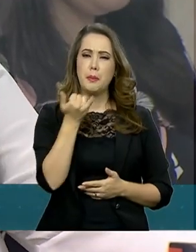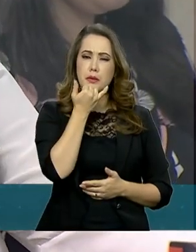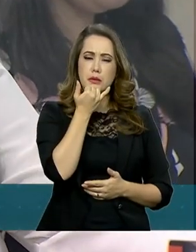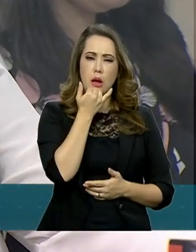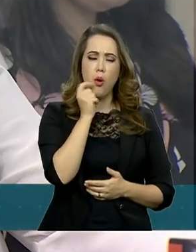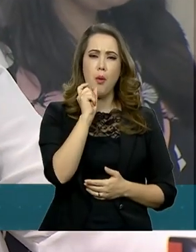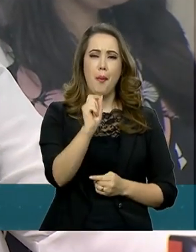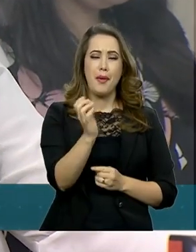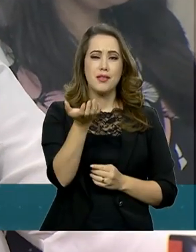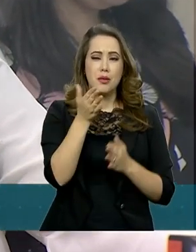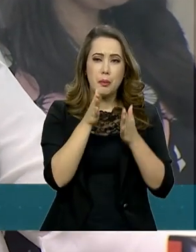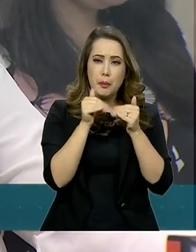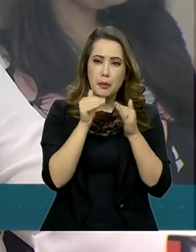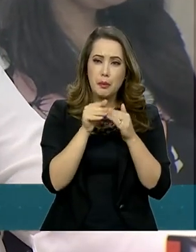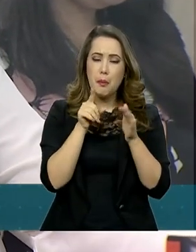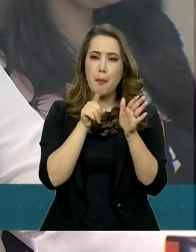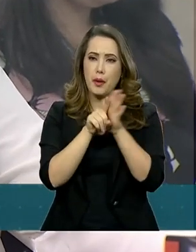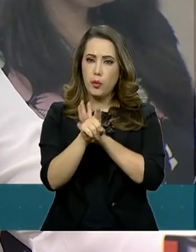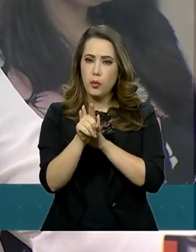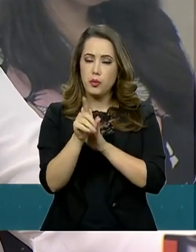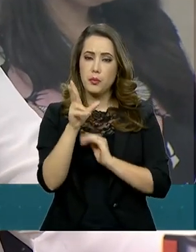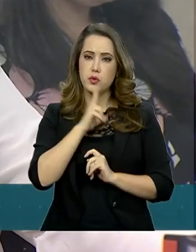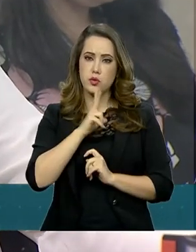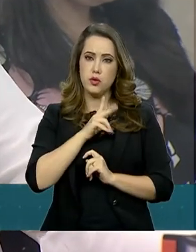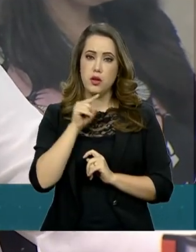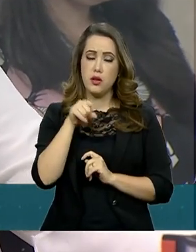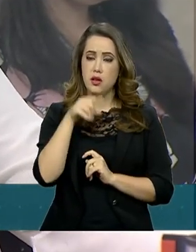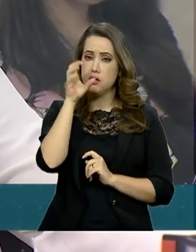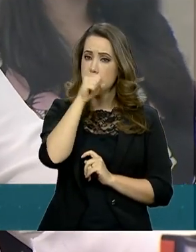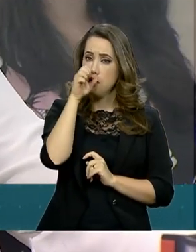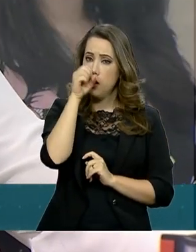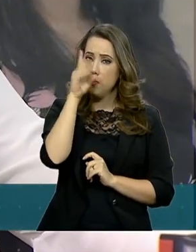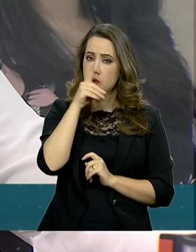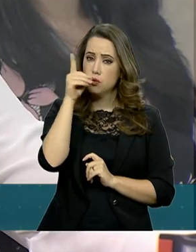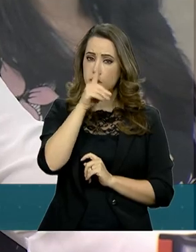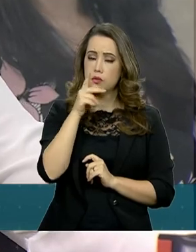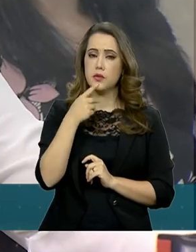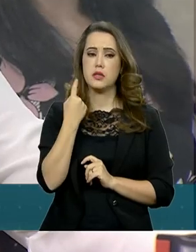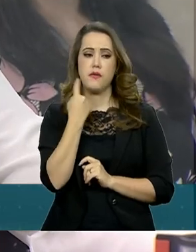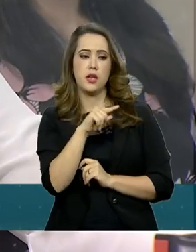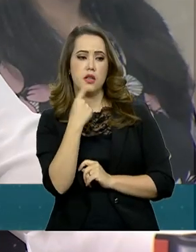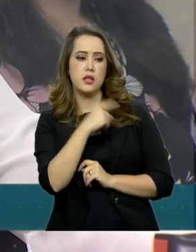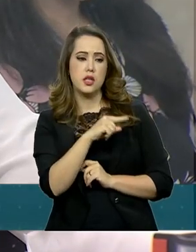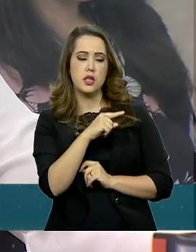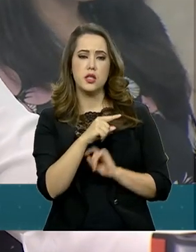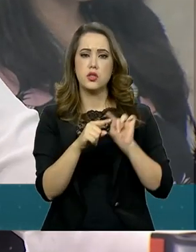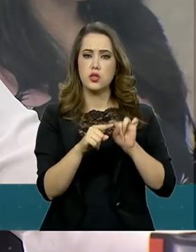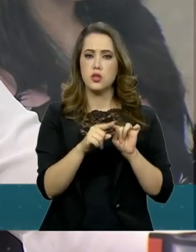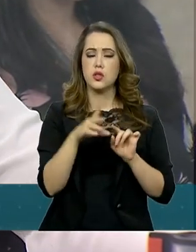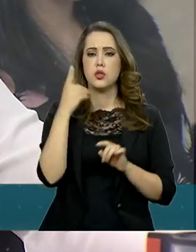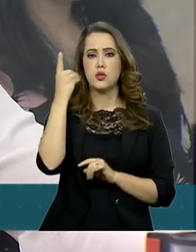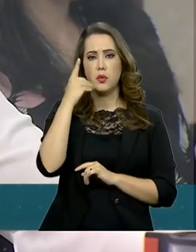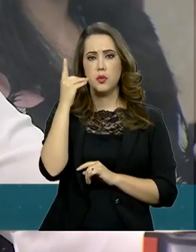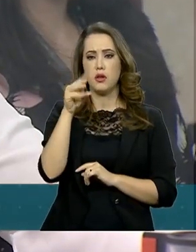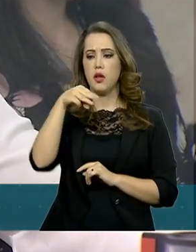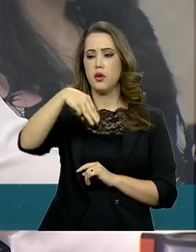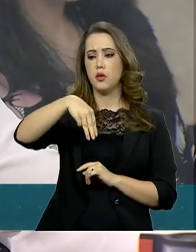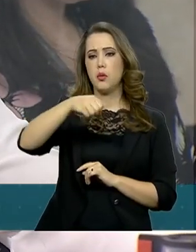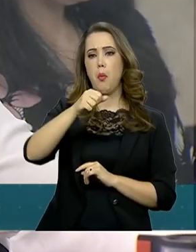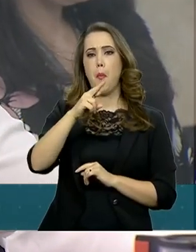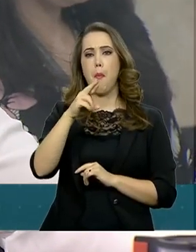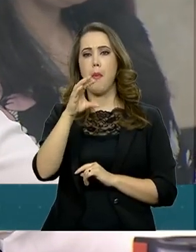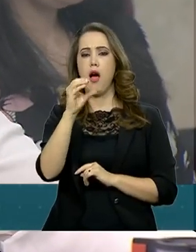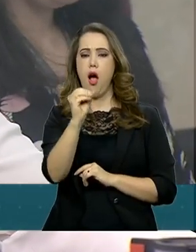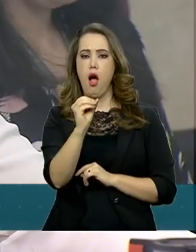que tem um caráter até pessoal é neste fim de semana o senhor foi alvo de algumas críticas do deputado marco feliciano